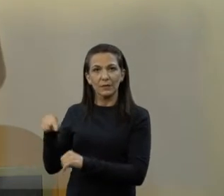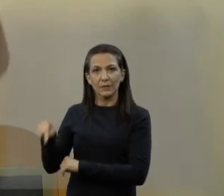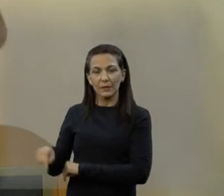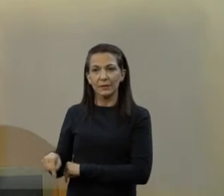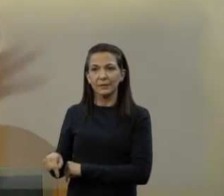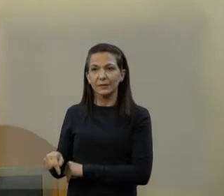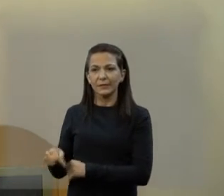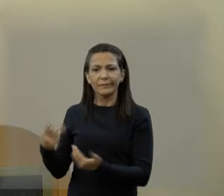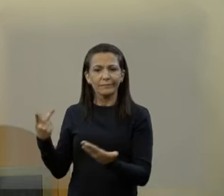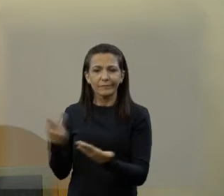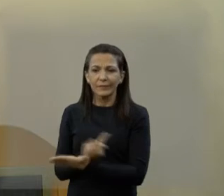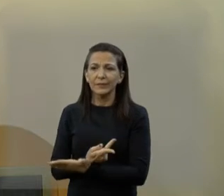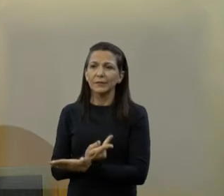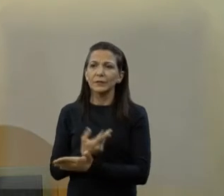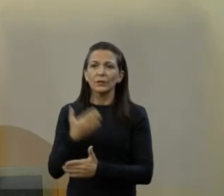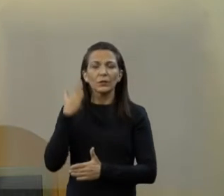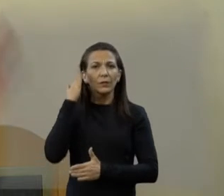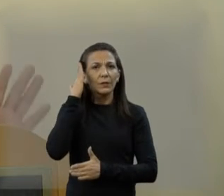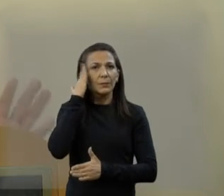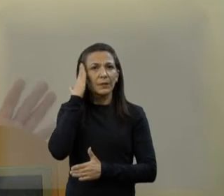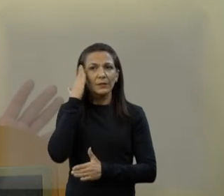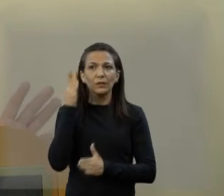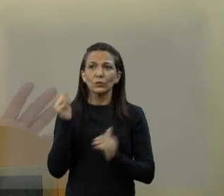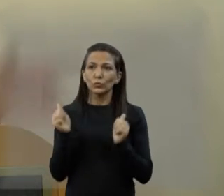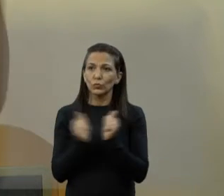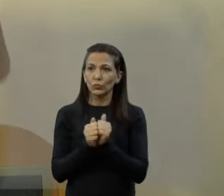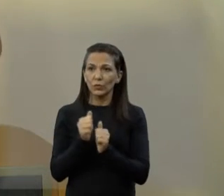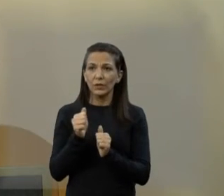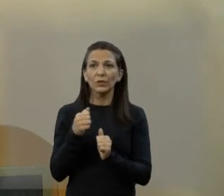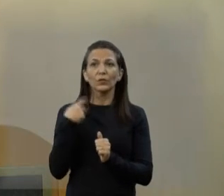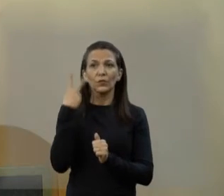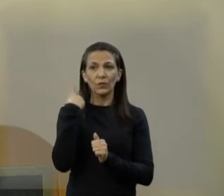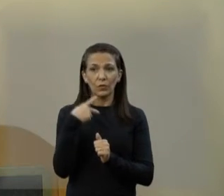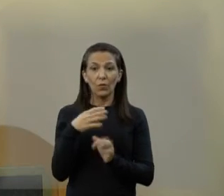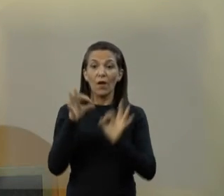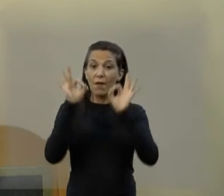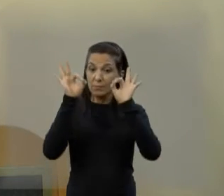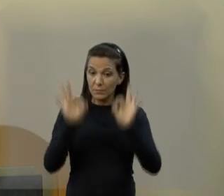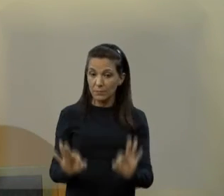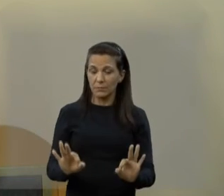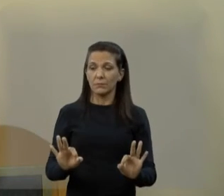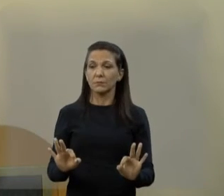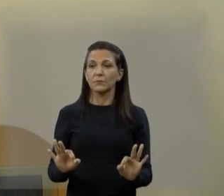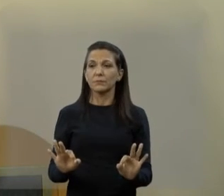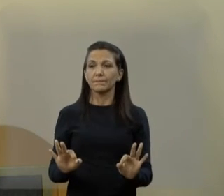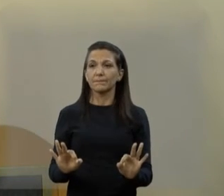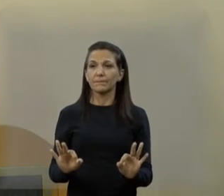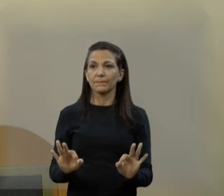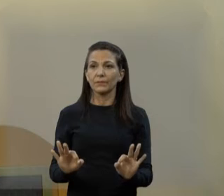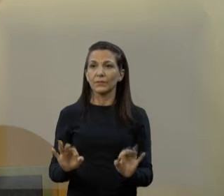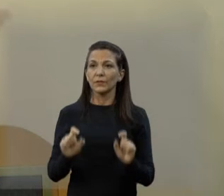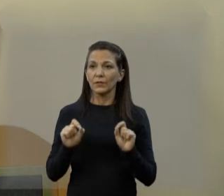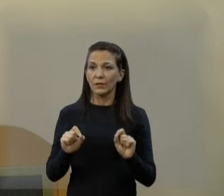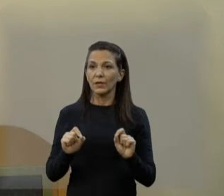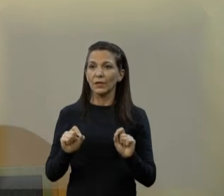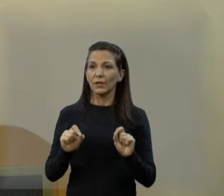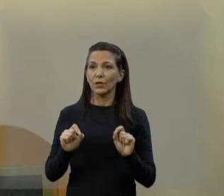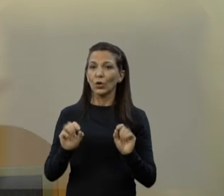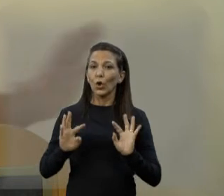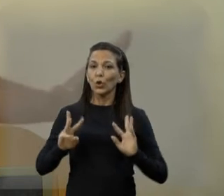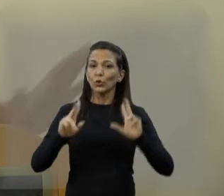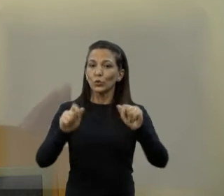vamos lá acompanhar qualquer raciocínio daqui do vereador então é justo que toda a população